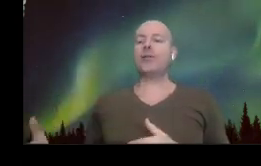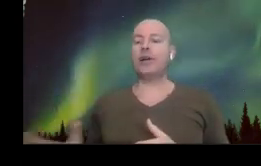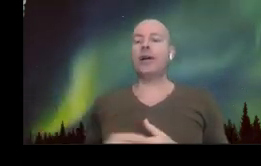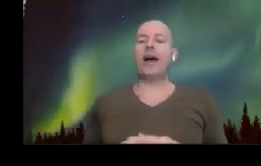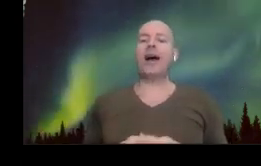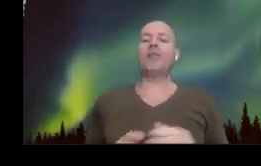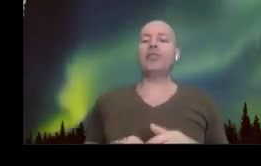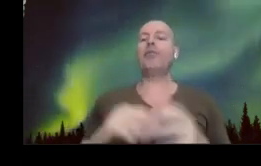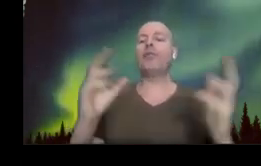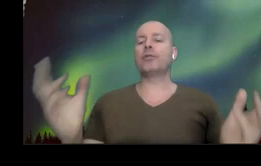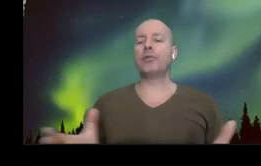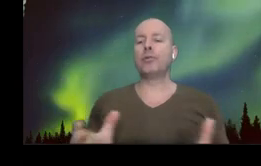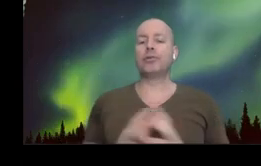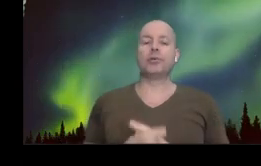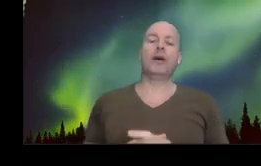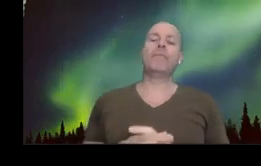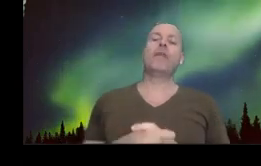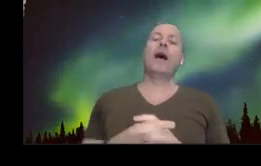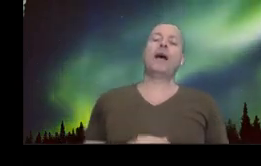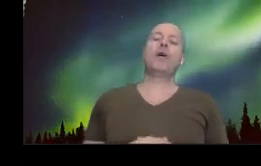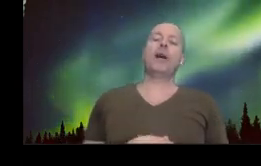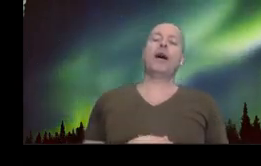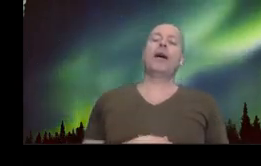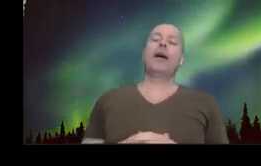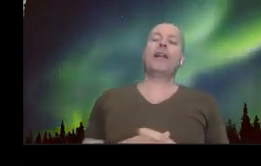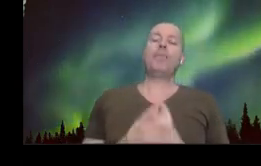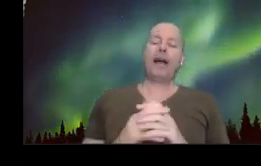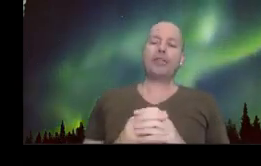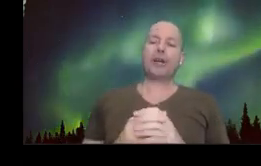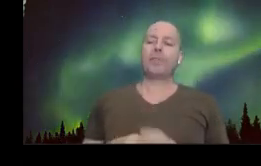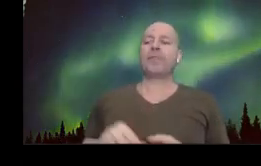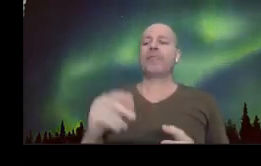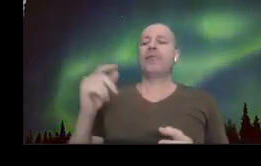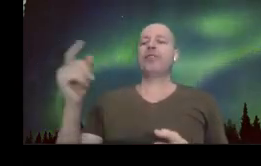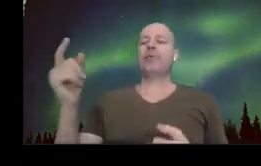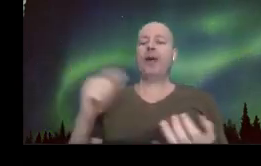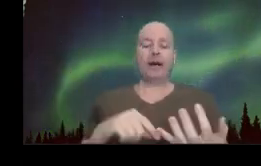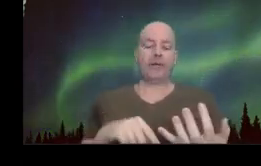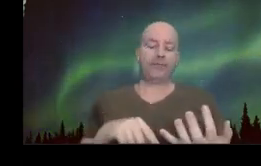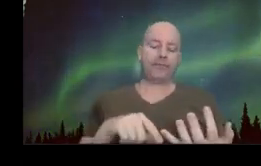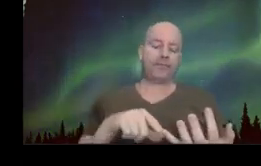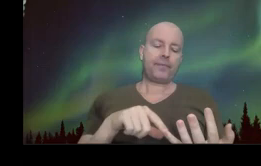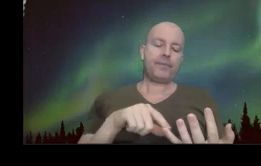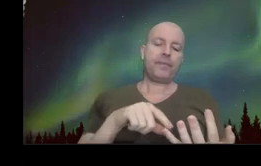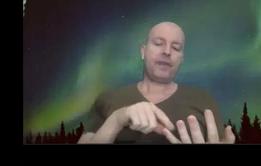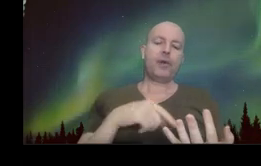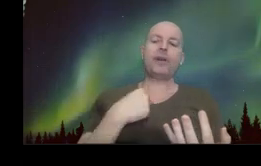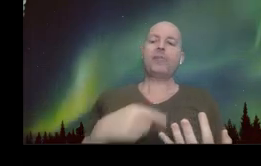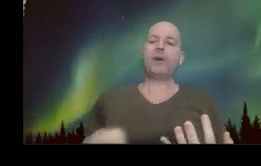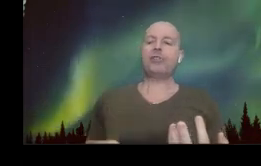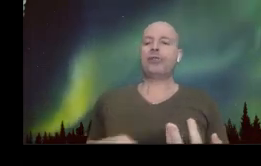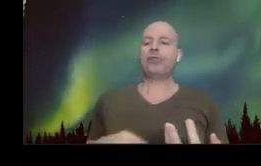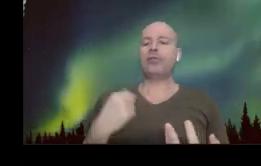politicamente é correto, né? Ah, vamos envolver todo mundo, tá? Agora, na prática, você pega.